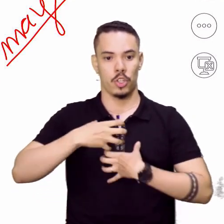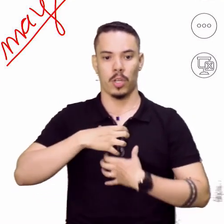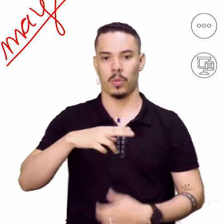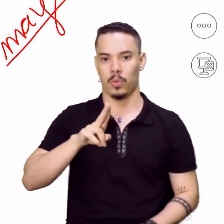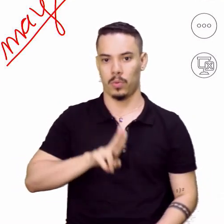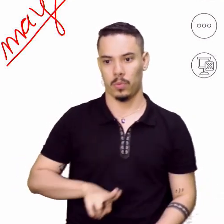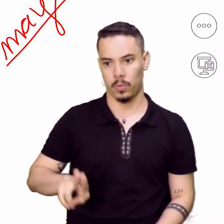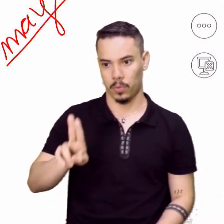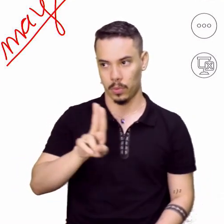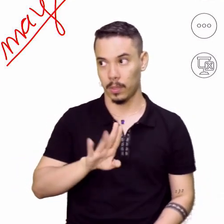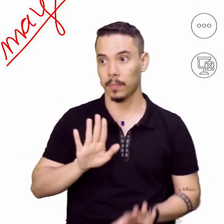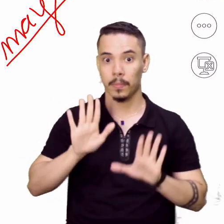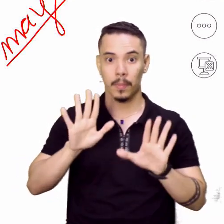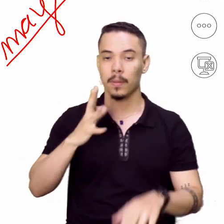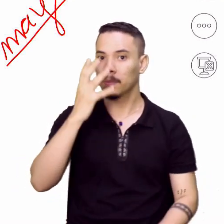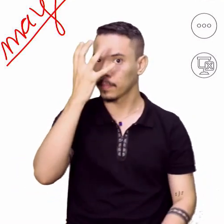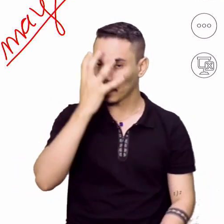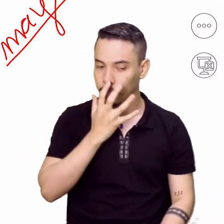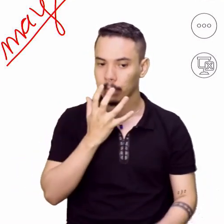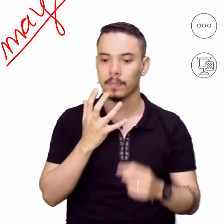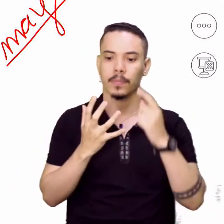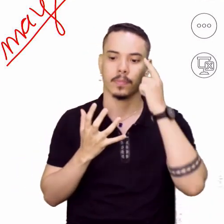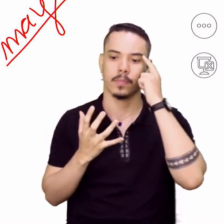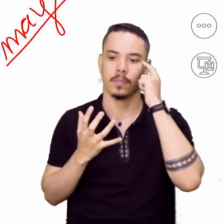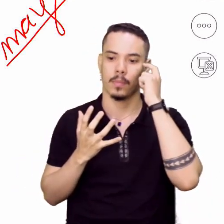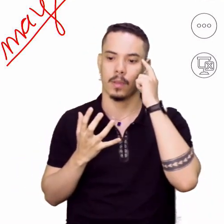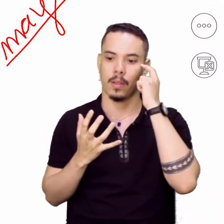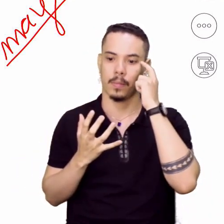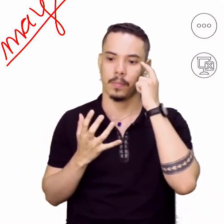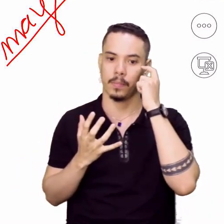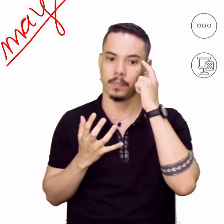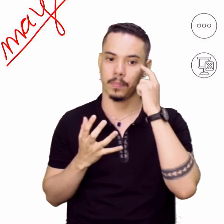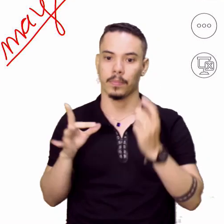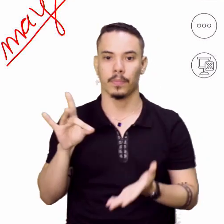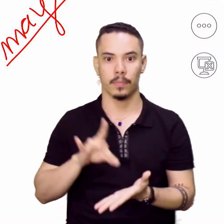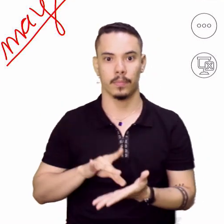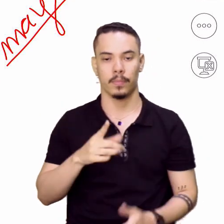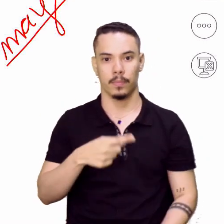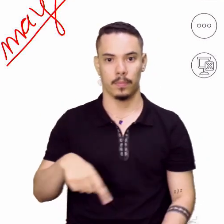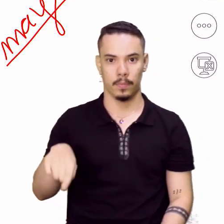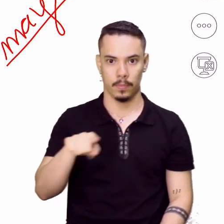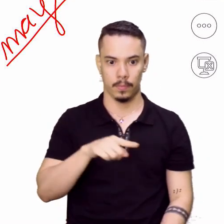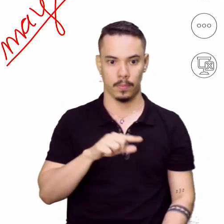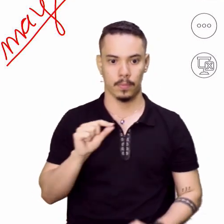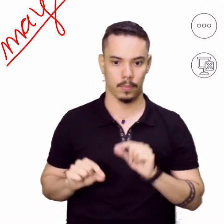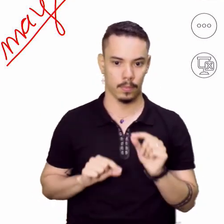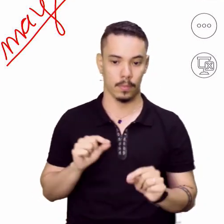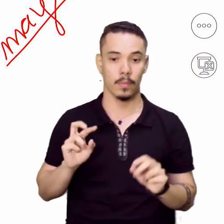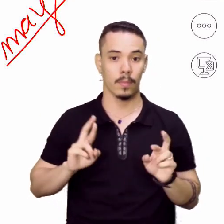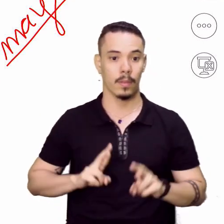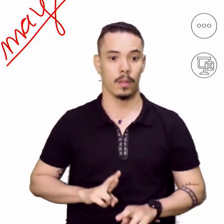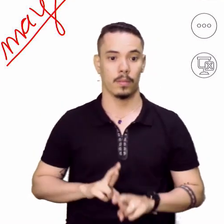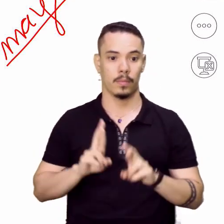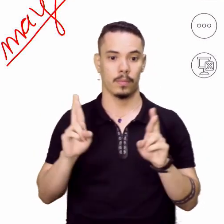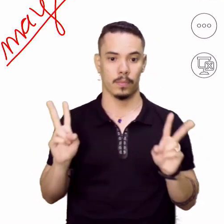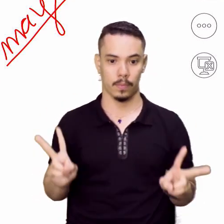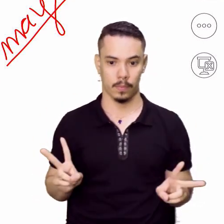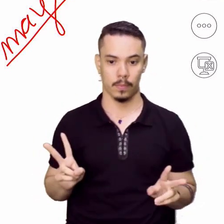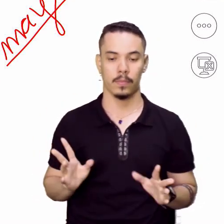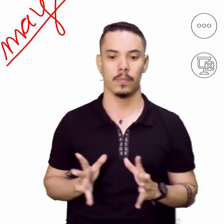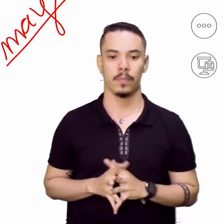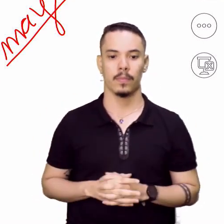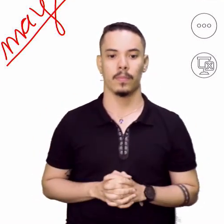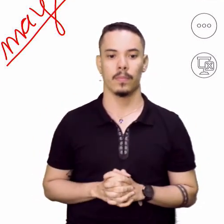mas sendo bem sincera com vocês assim empregando mesmo a sinceridade a diferença dessa questão